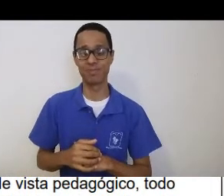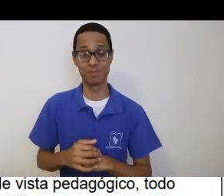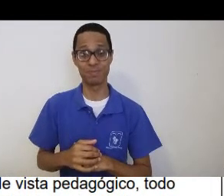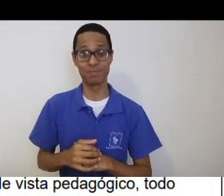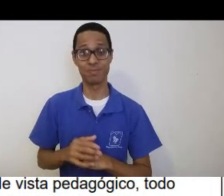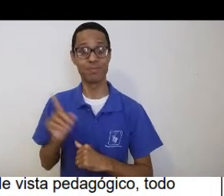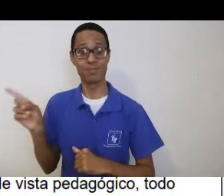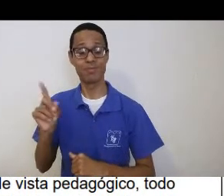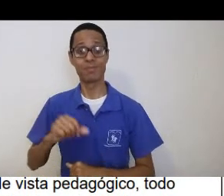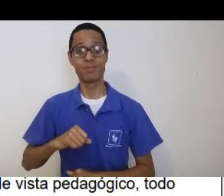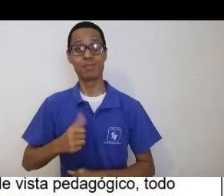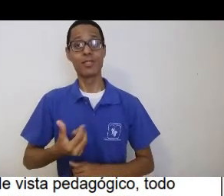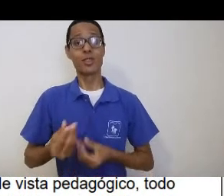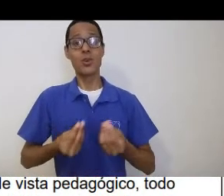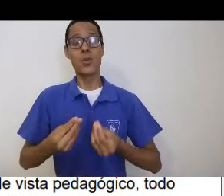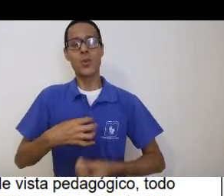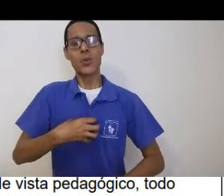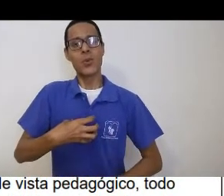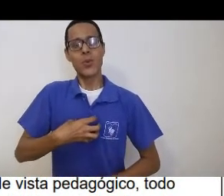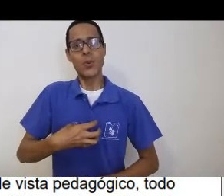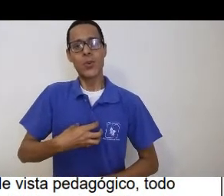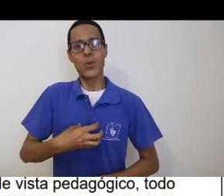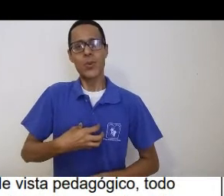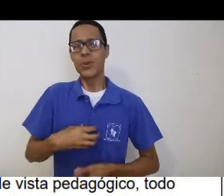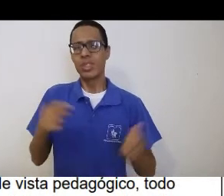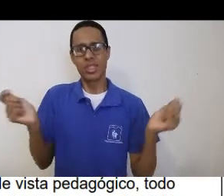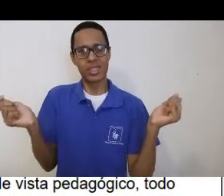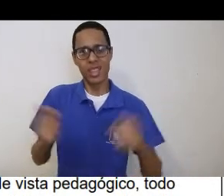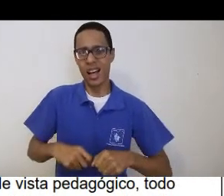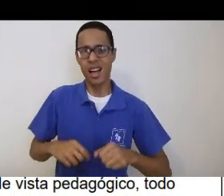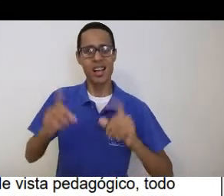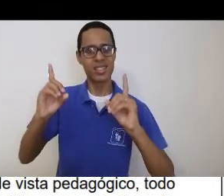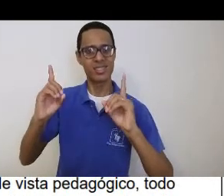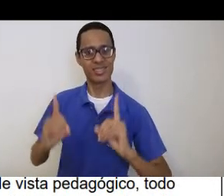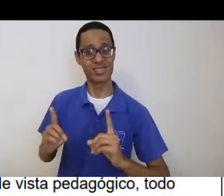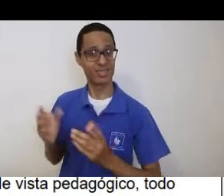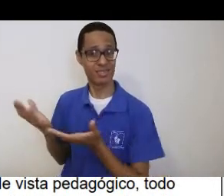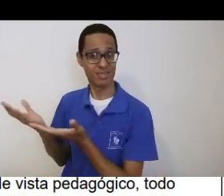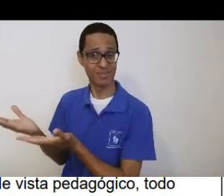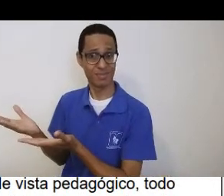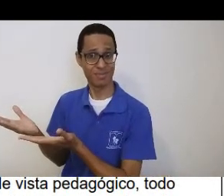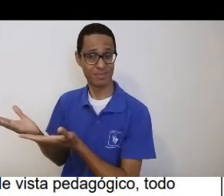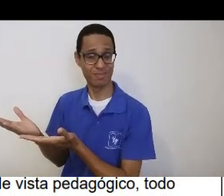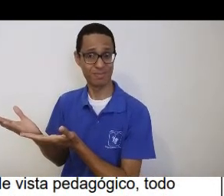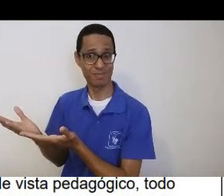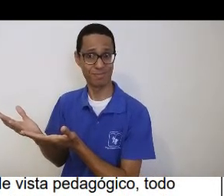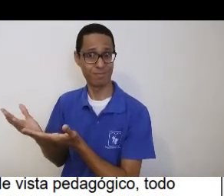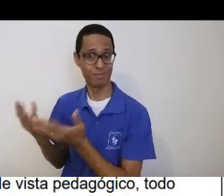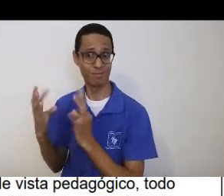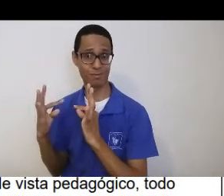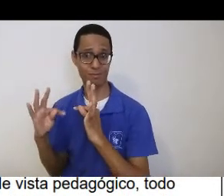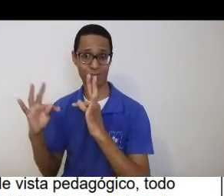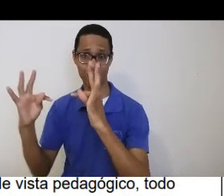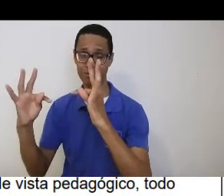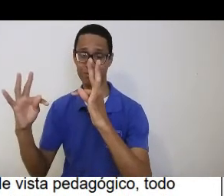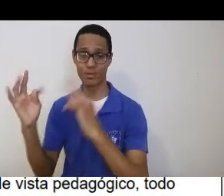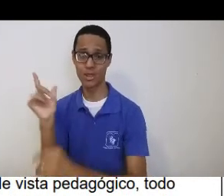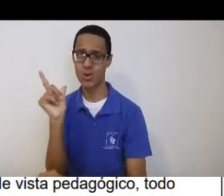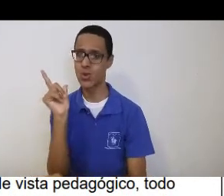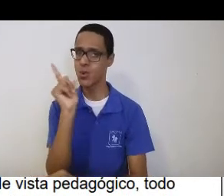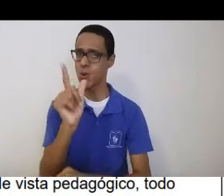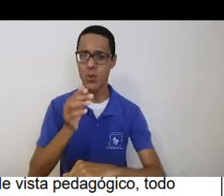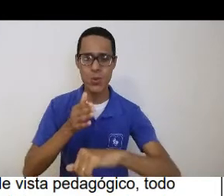de manusear essas ferramentas, ele vai ser correspondido, né? Ele tem todas as condições, então,